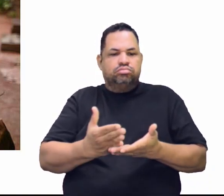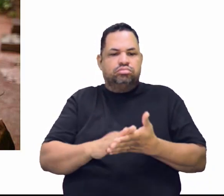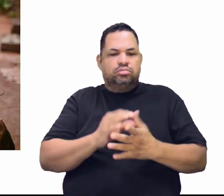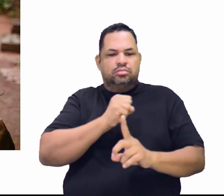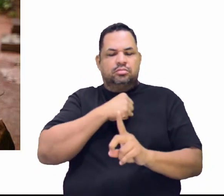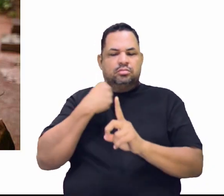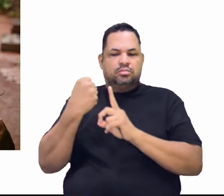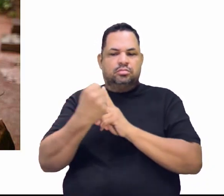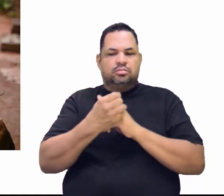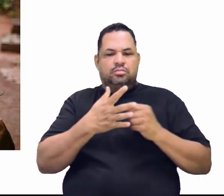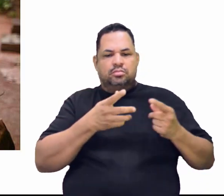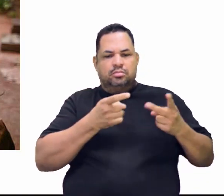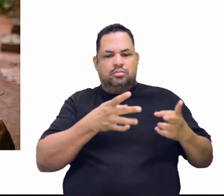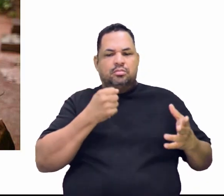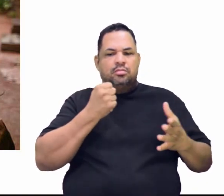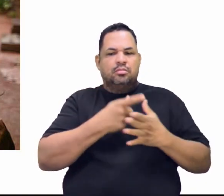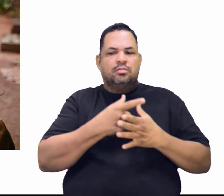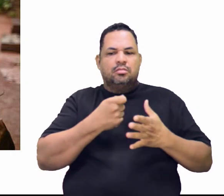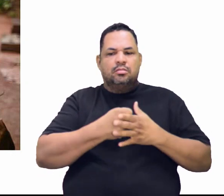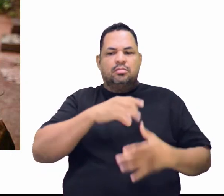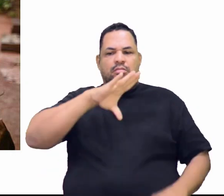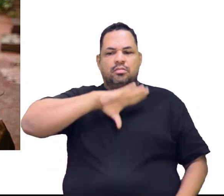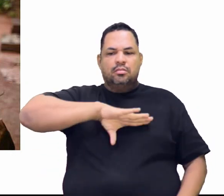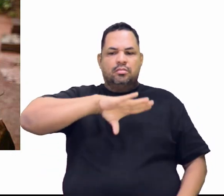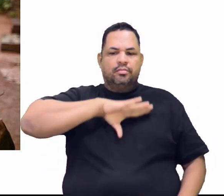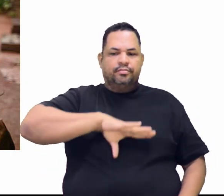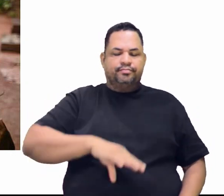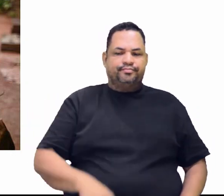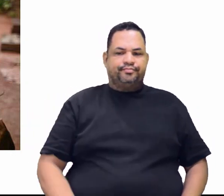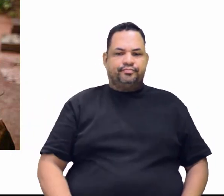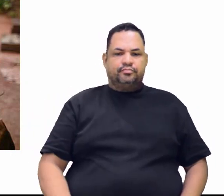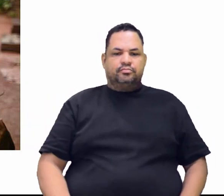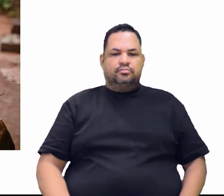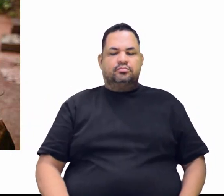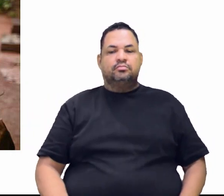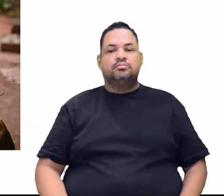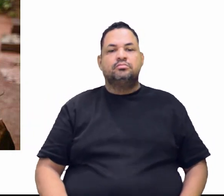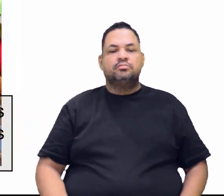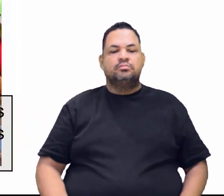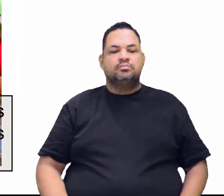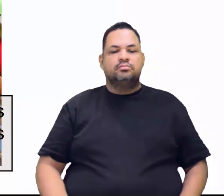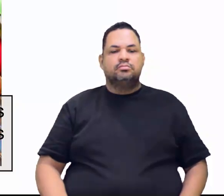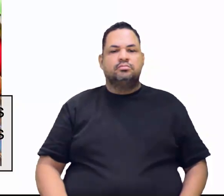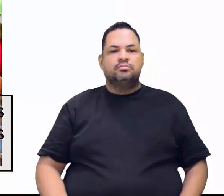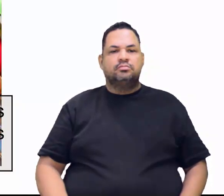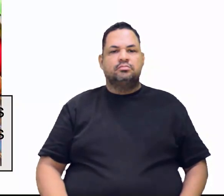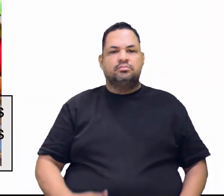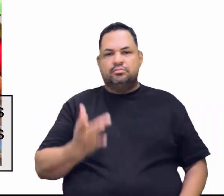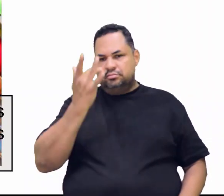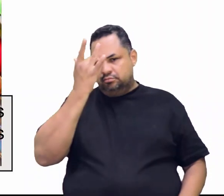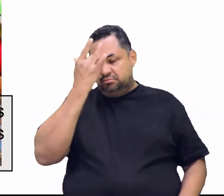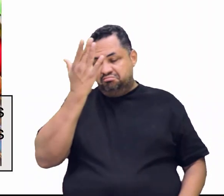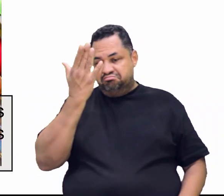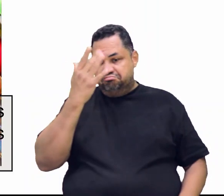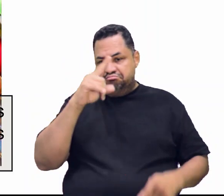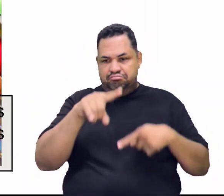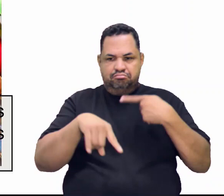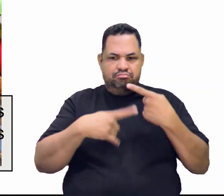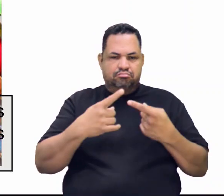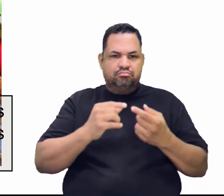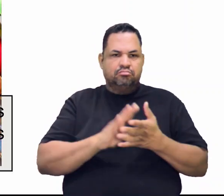hábitos e costumes da sociedade mercantilista. Feito isso, ficou muito mais fácil para